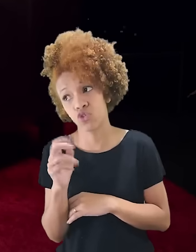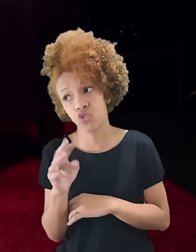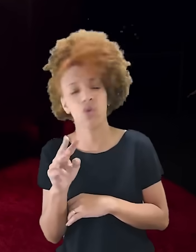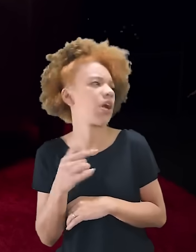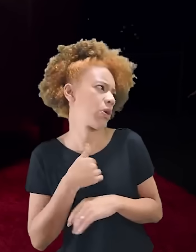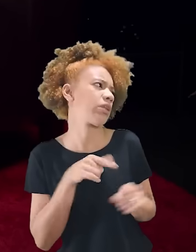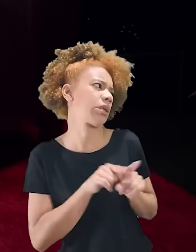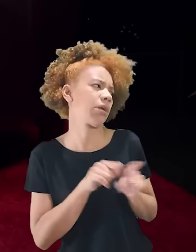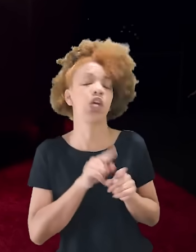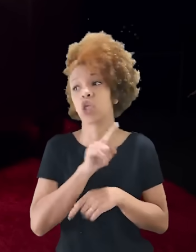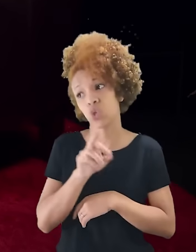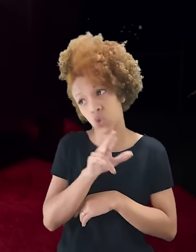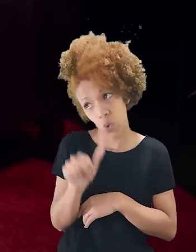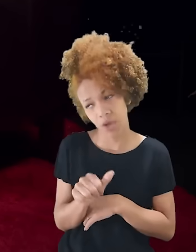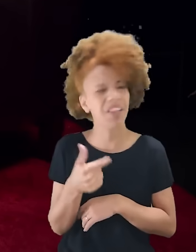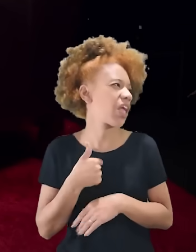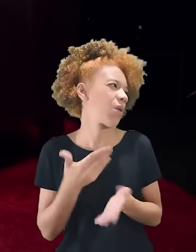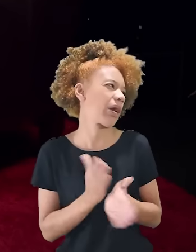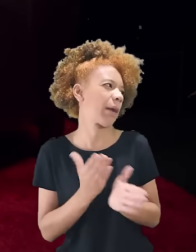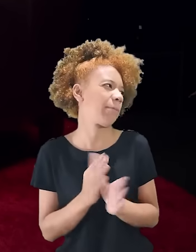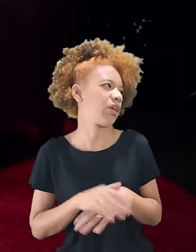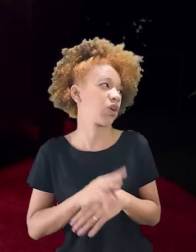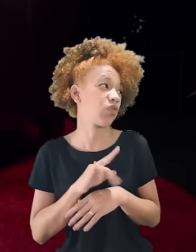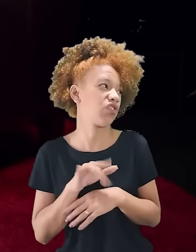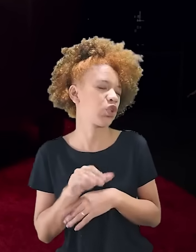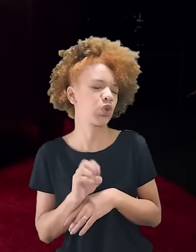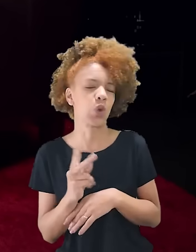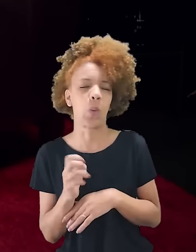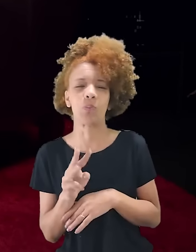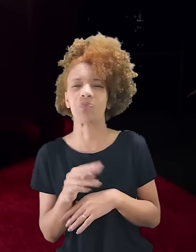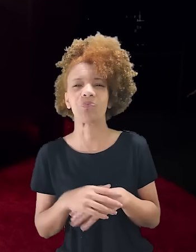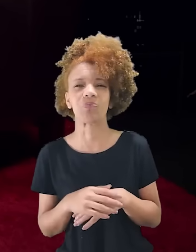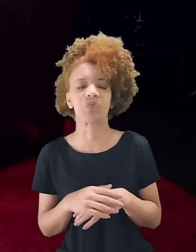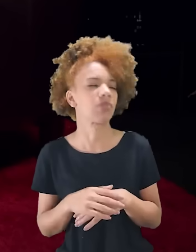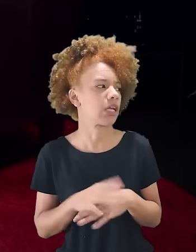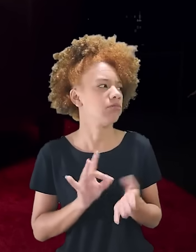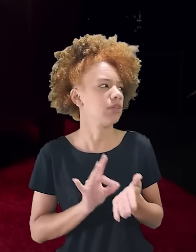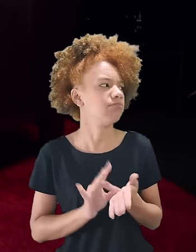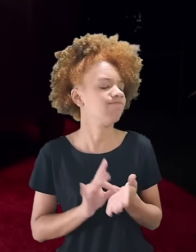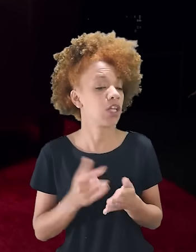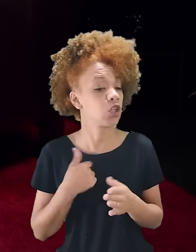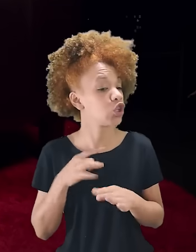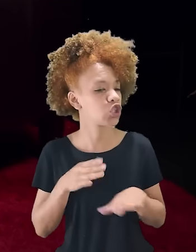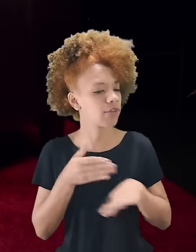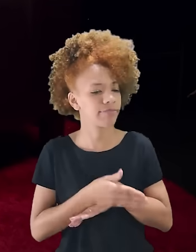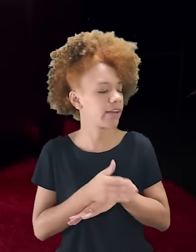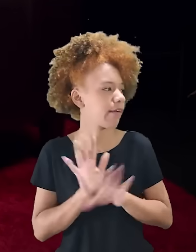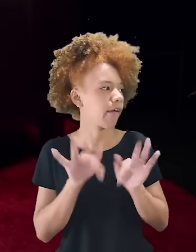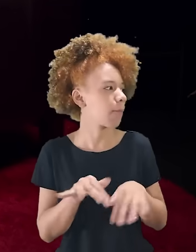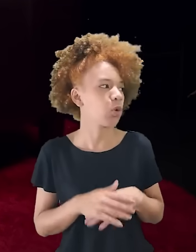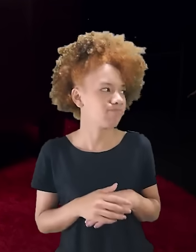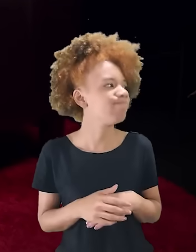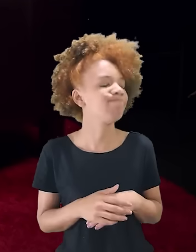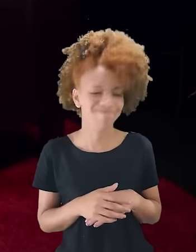maur tamborra Total você também eu falei o eu que terminei Você processou ele não não não processei eu só entrei e acabou o PR entou